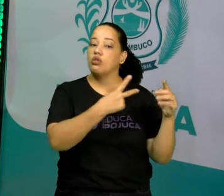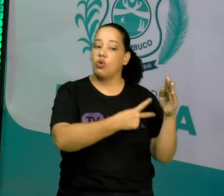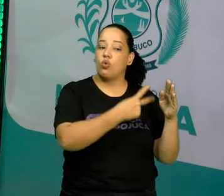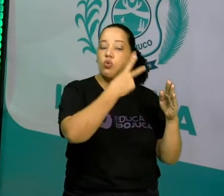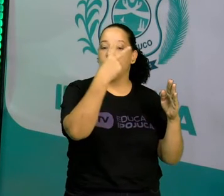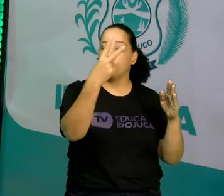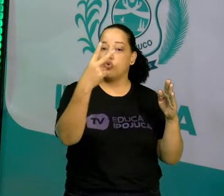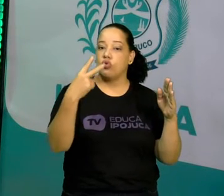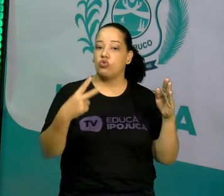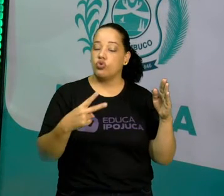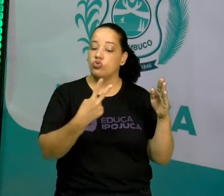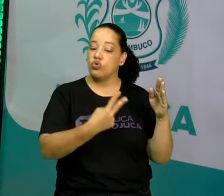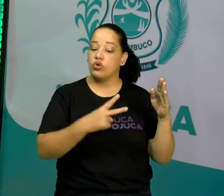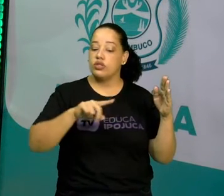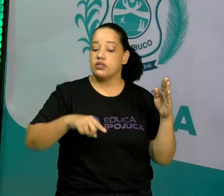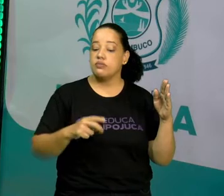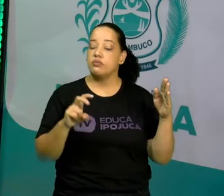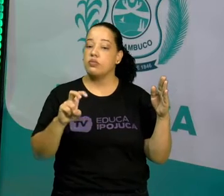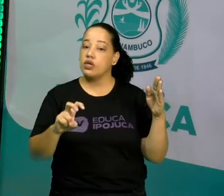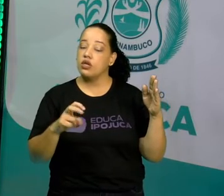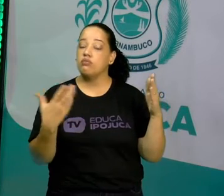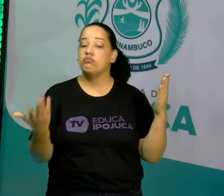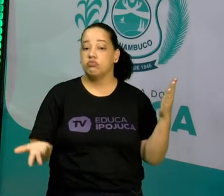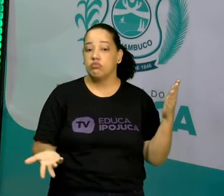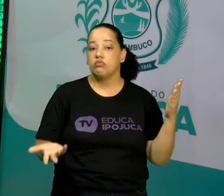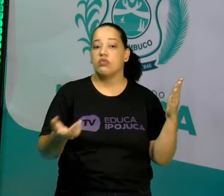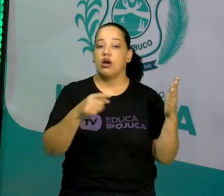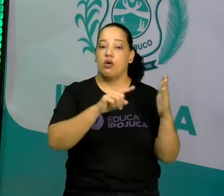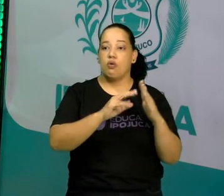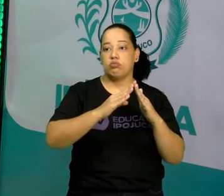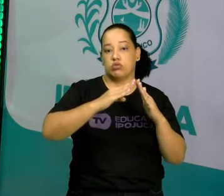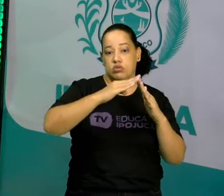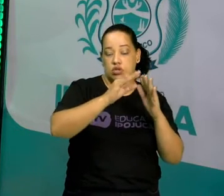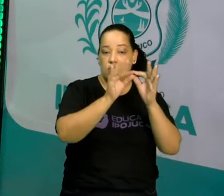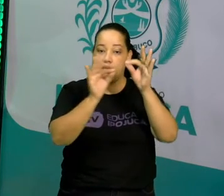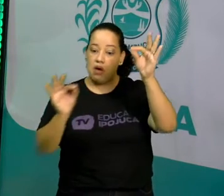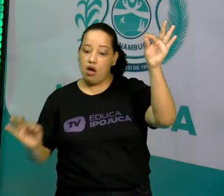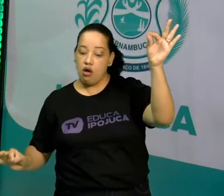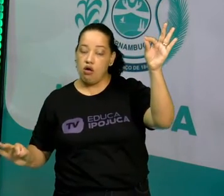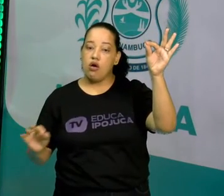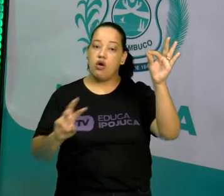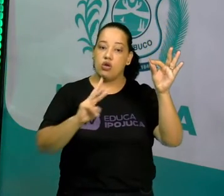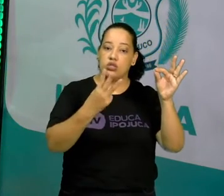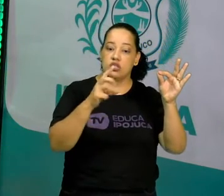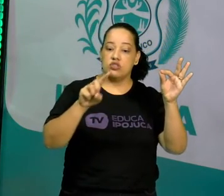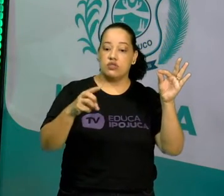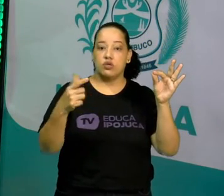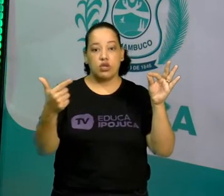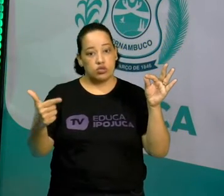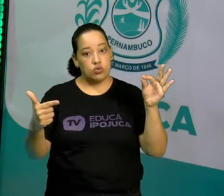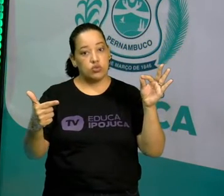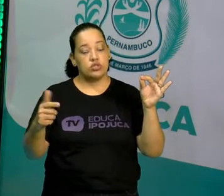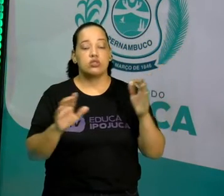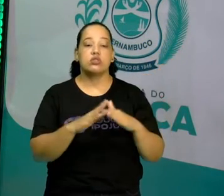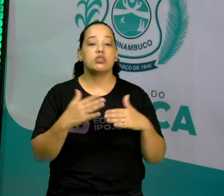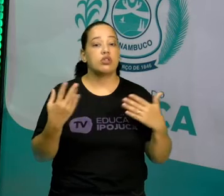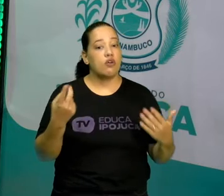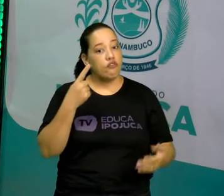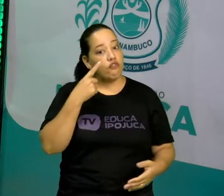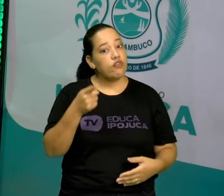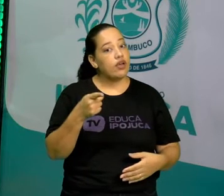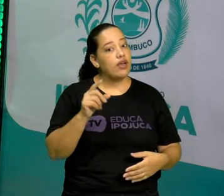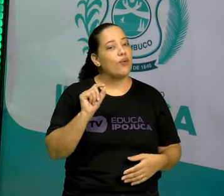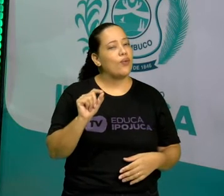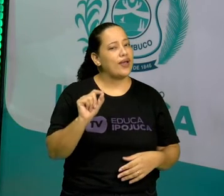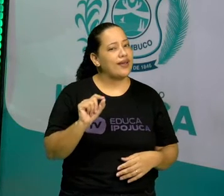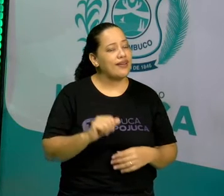2, embaixo 2,5, 2,5. O lado maior, 3,2 centímetros. Já dá para ver que caso é,